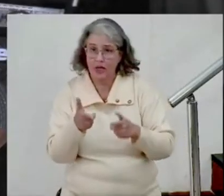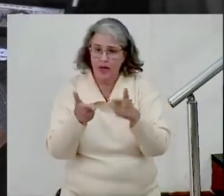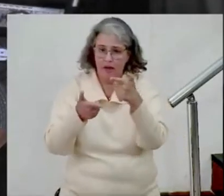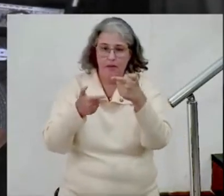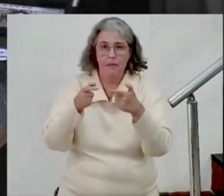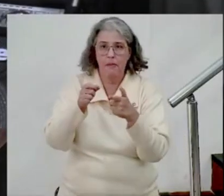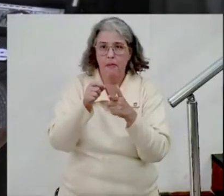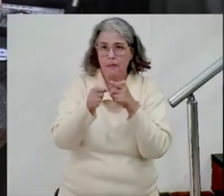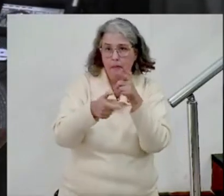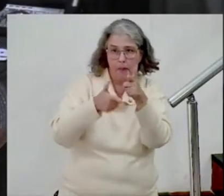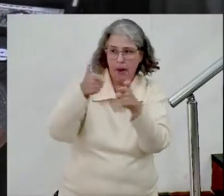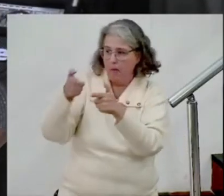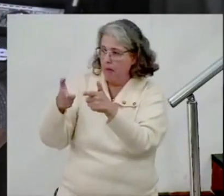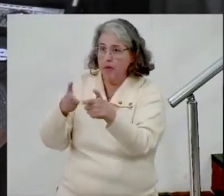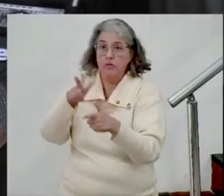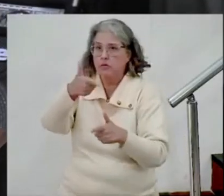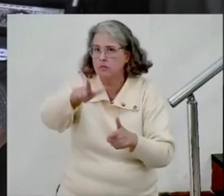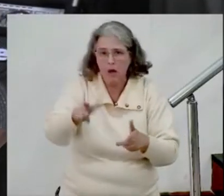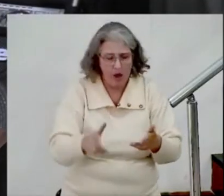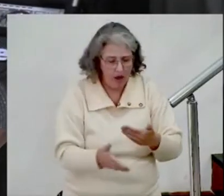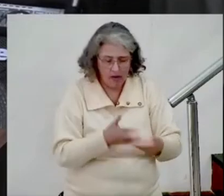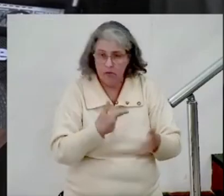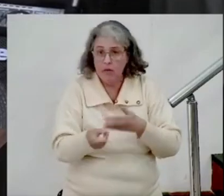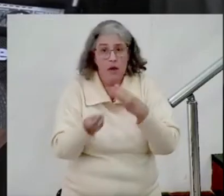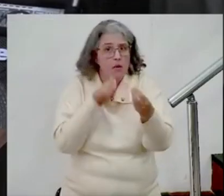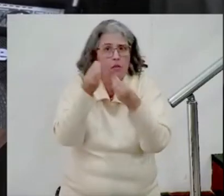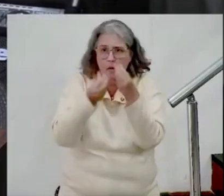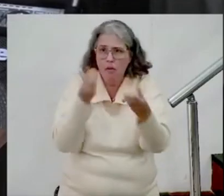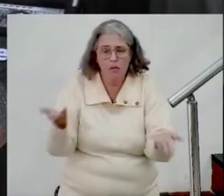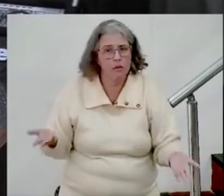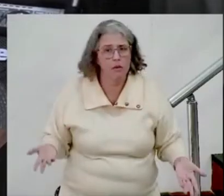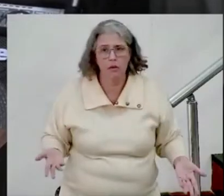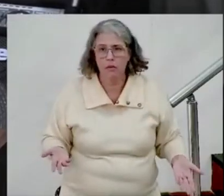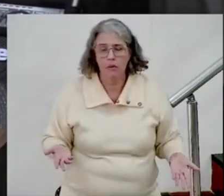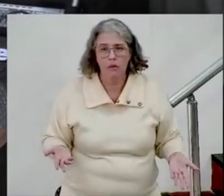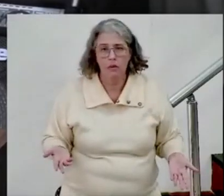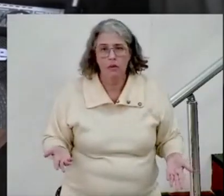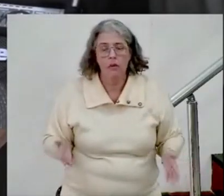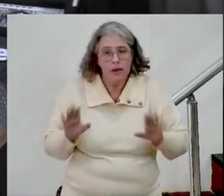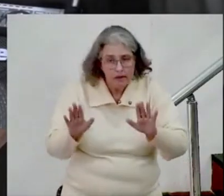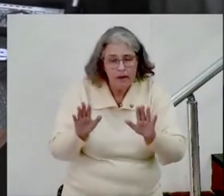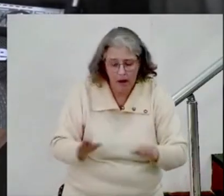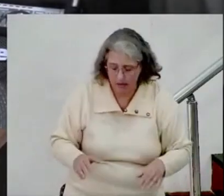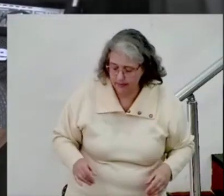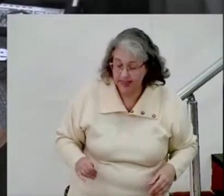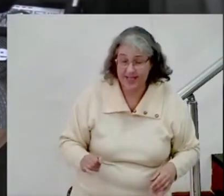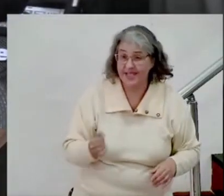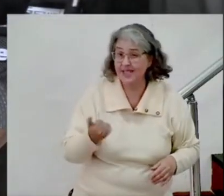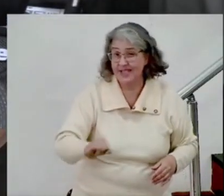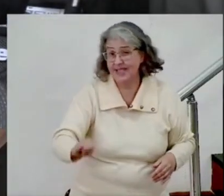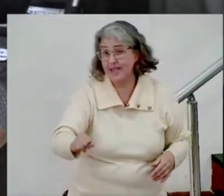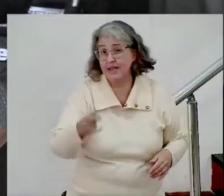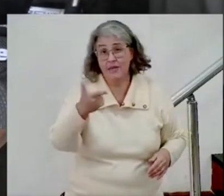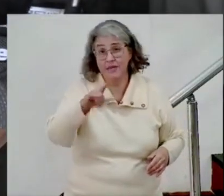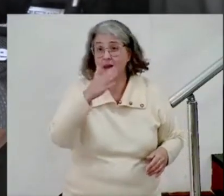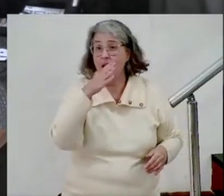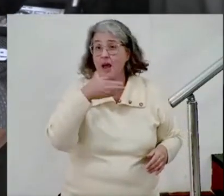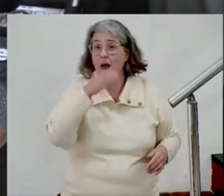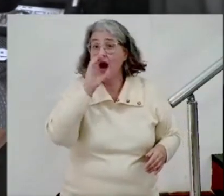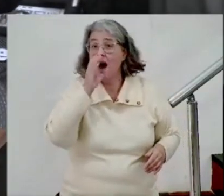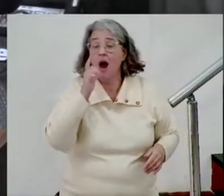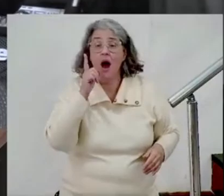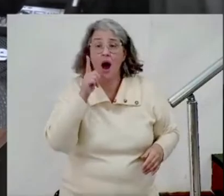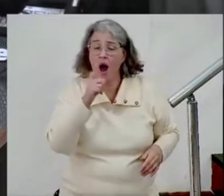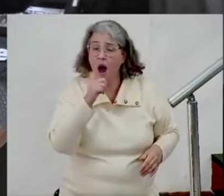o inimigo se renderia, porque inclusive ficaria doente, uma vez que não tem mais água limpa para beber, uma vez que não tem mais comida fresca